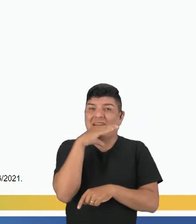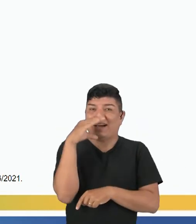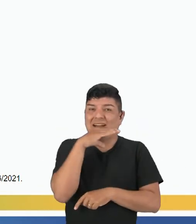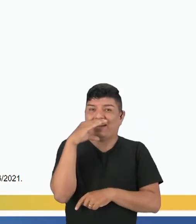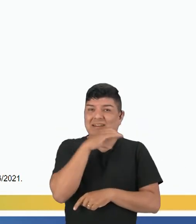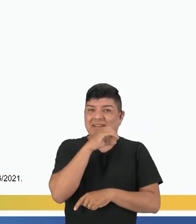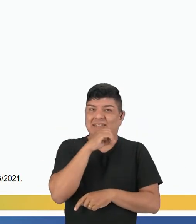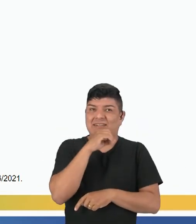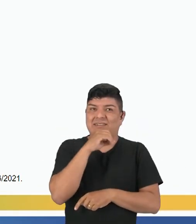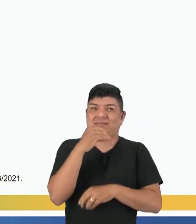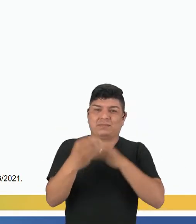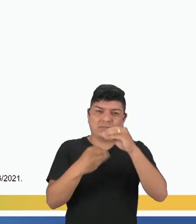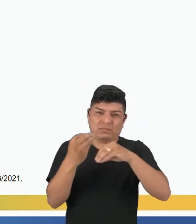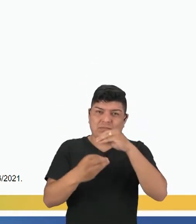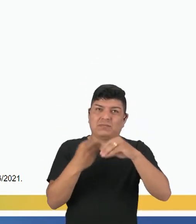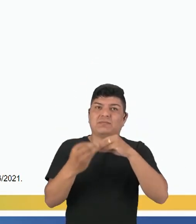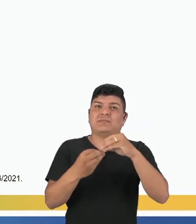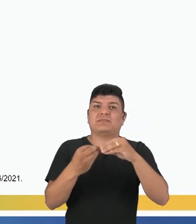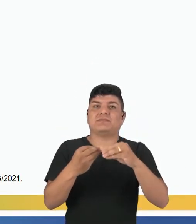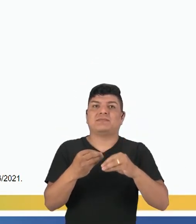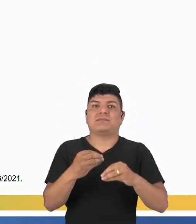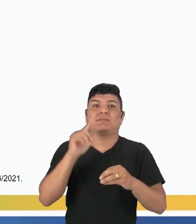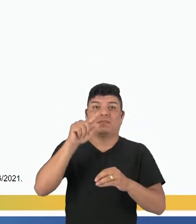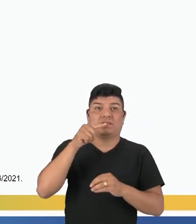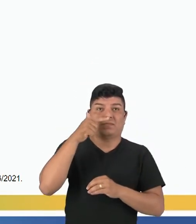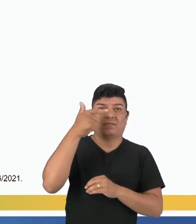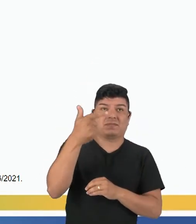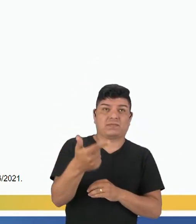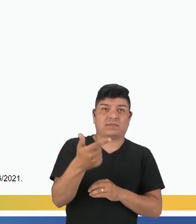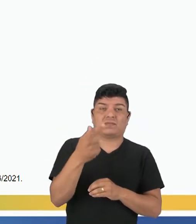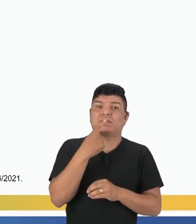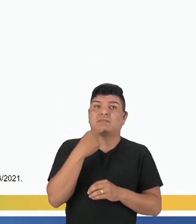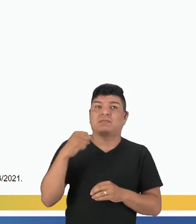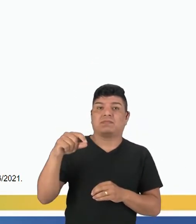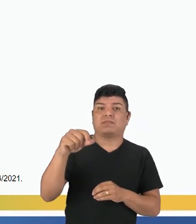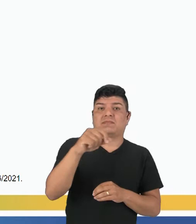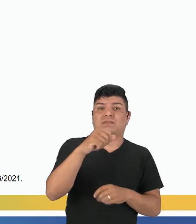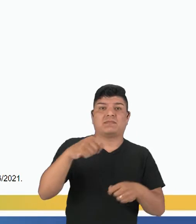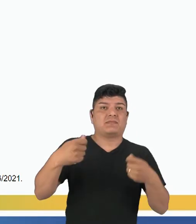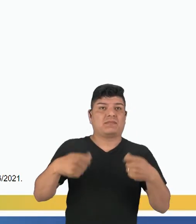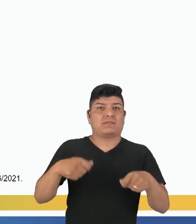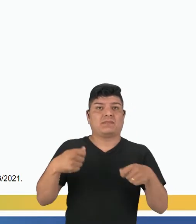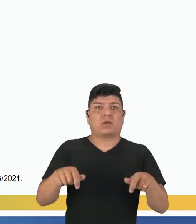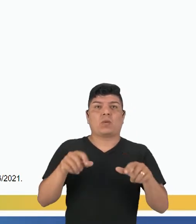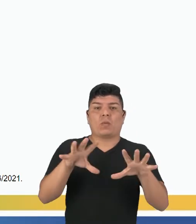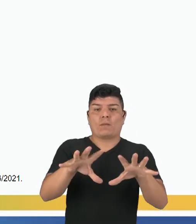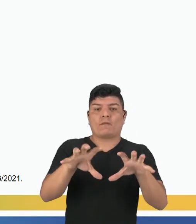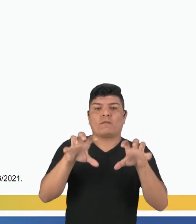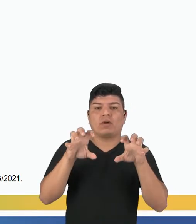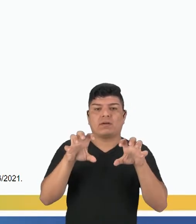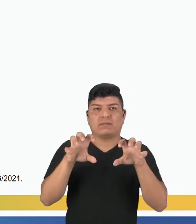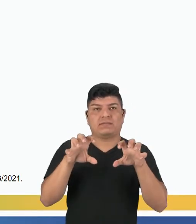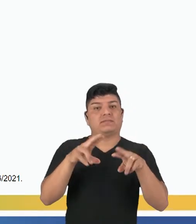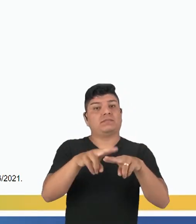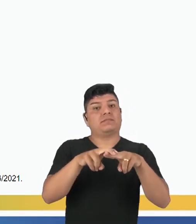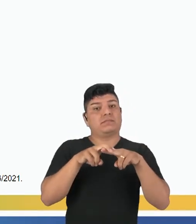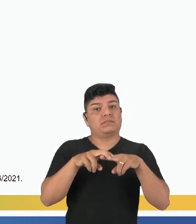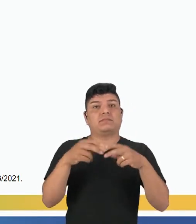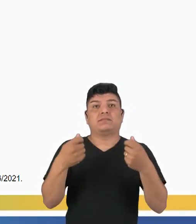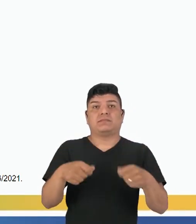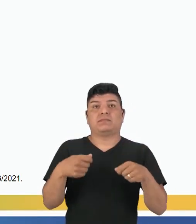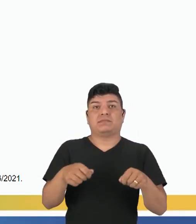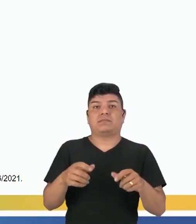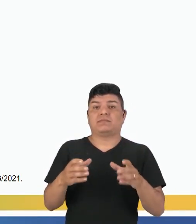sal fique bem misturado. Aí, o sal precisa ficar sequinho. Para isto,